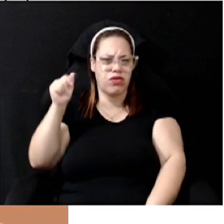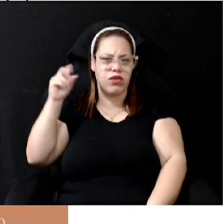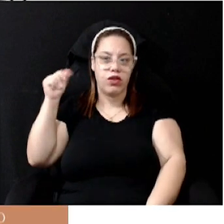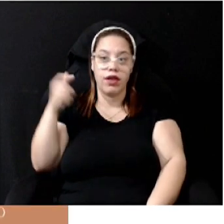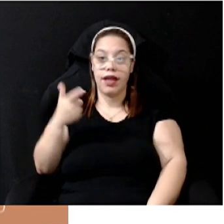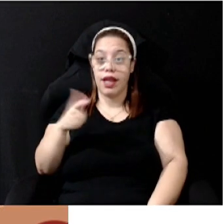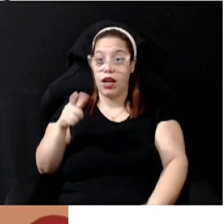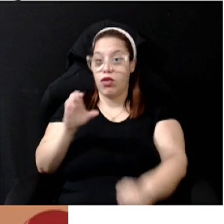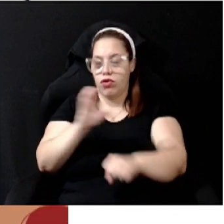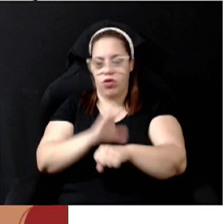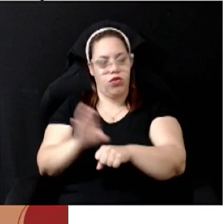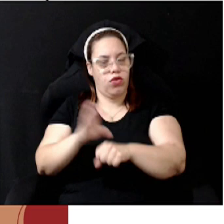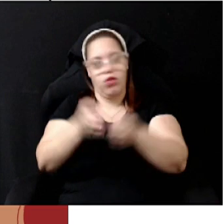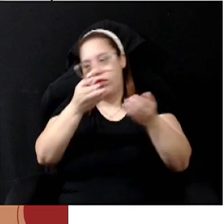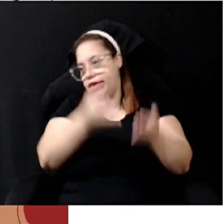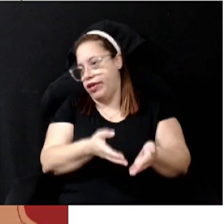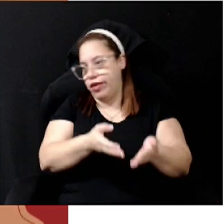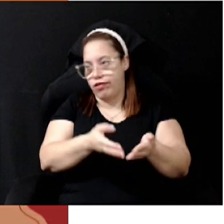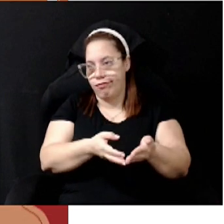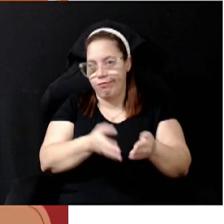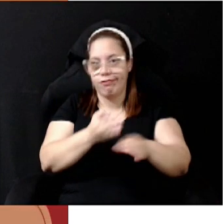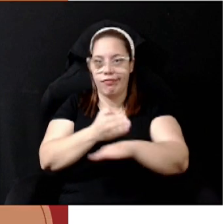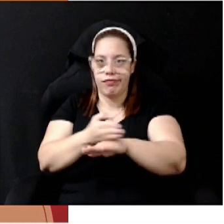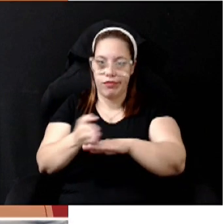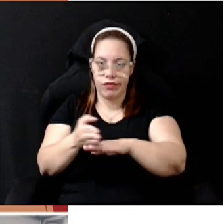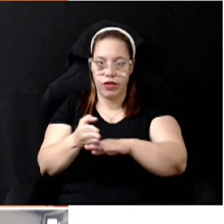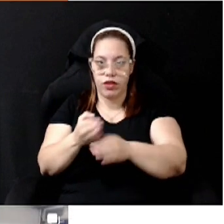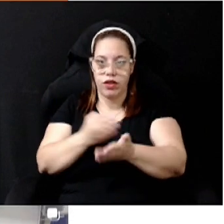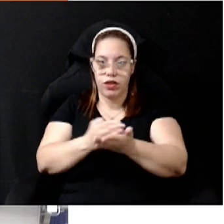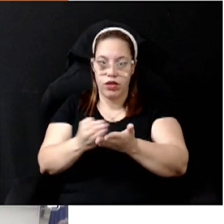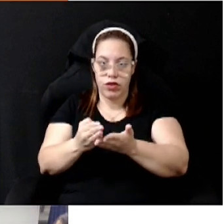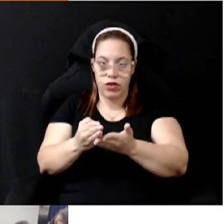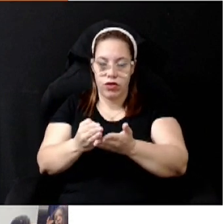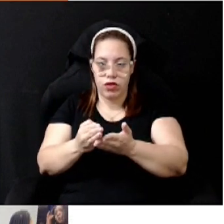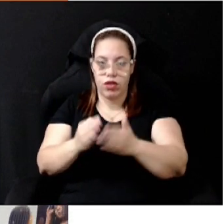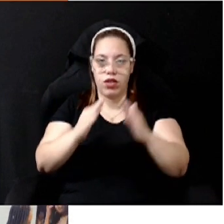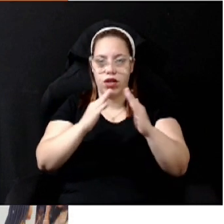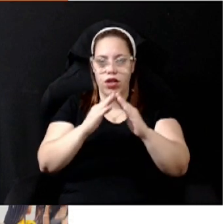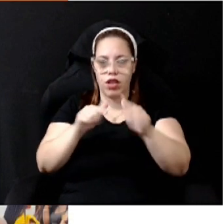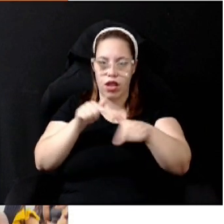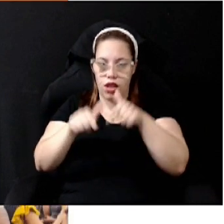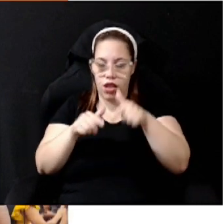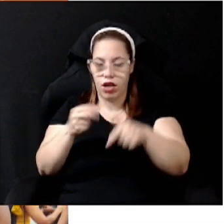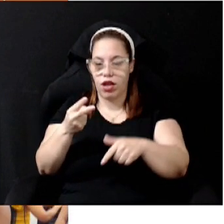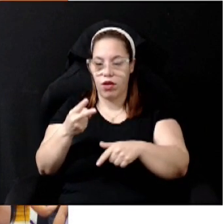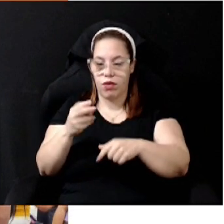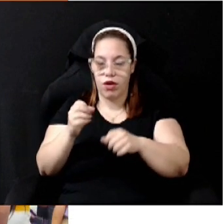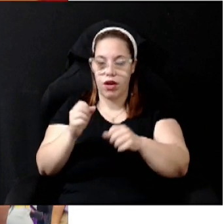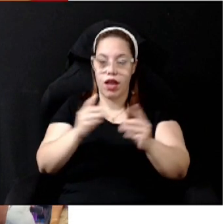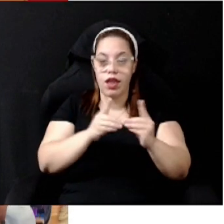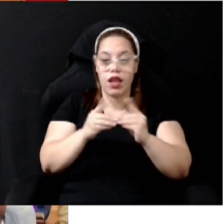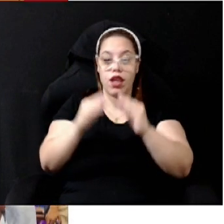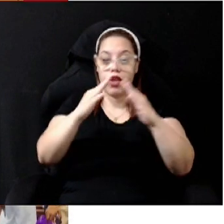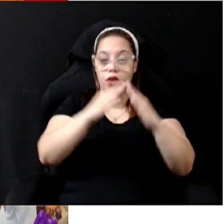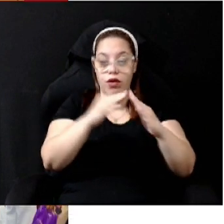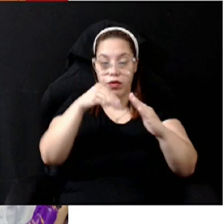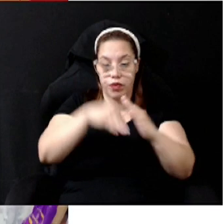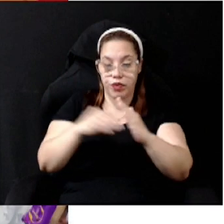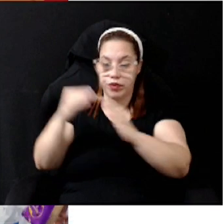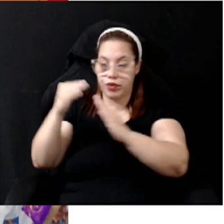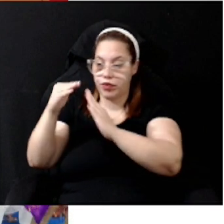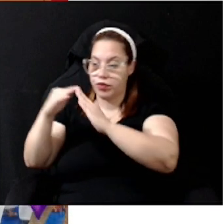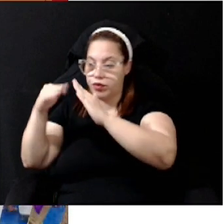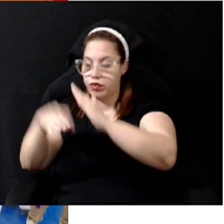isso. E aí eu trabalhei a domicílio durante 2 anos. Dentro desse domicílio, eu conheci